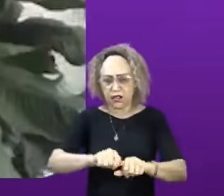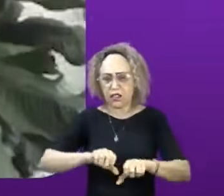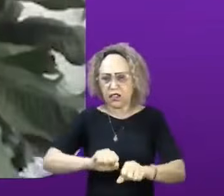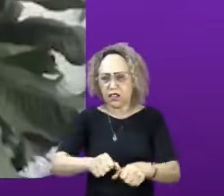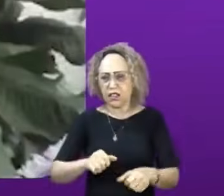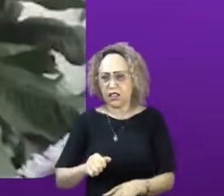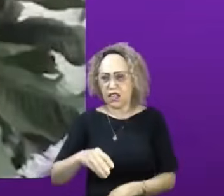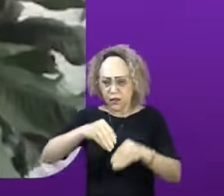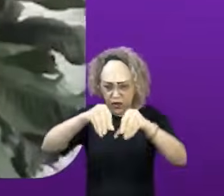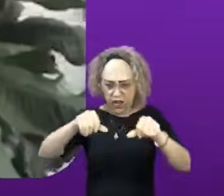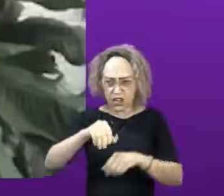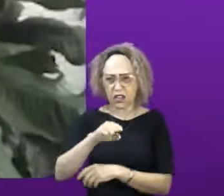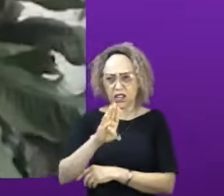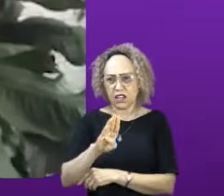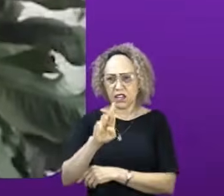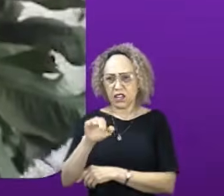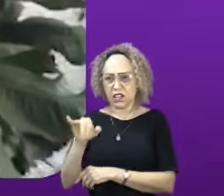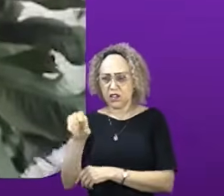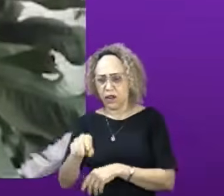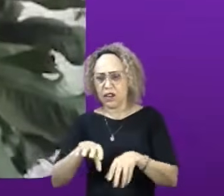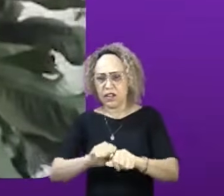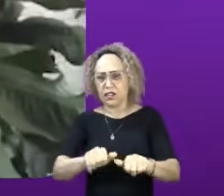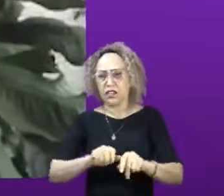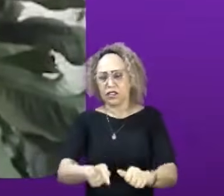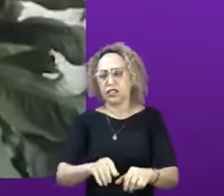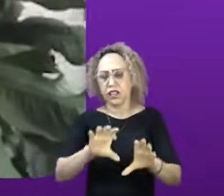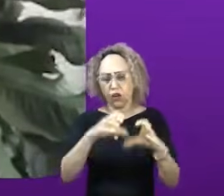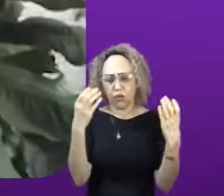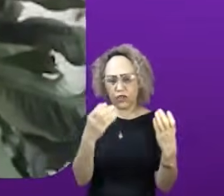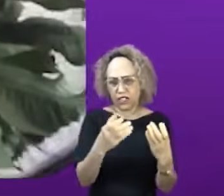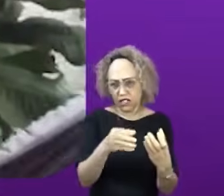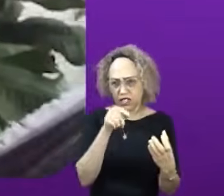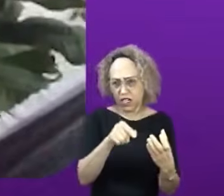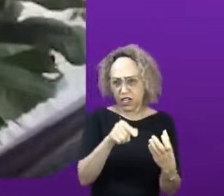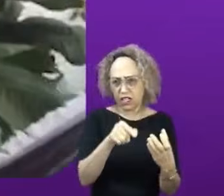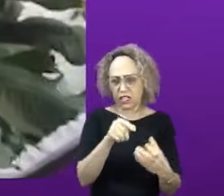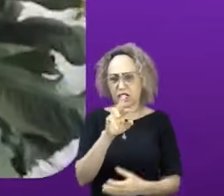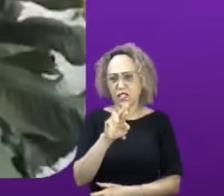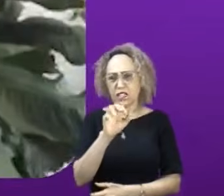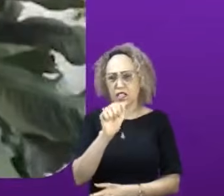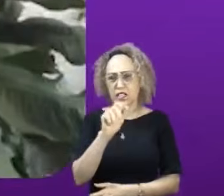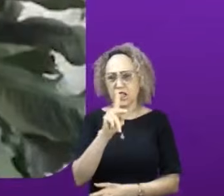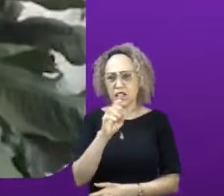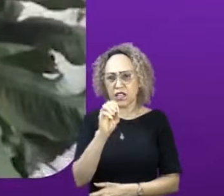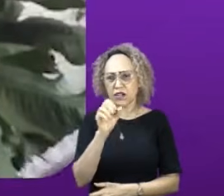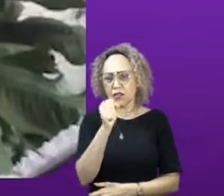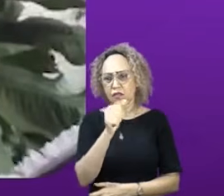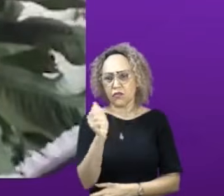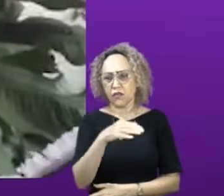da Raposa 1, da comunidade Raposa 1, do território Raposa Serra do Sol. E